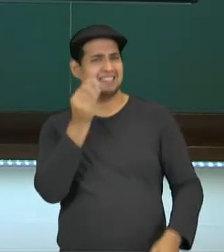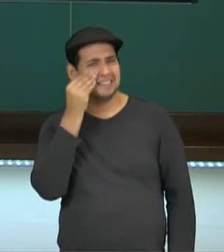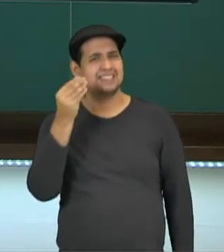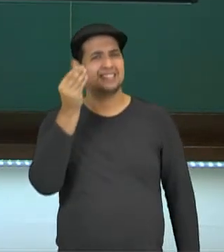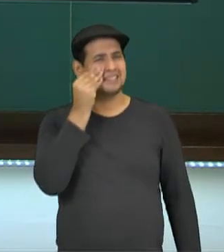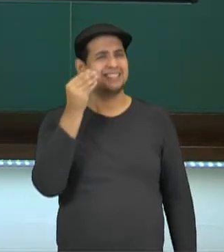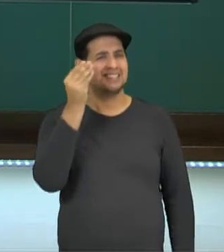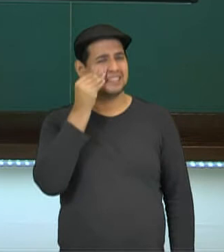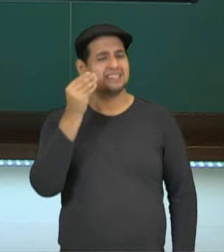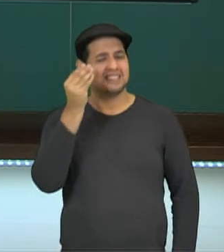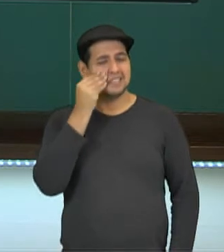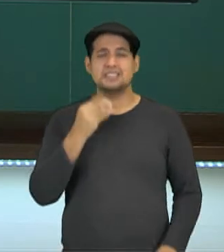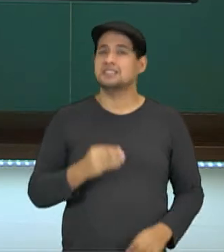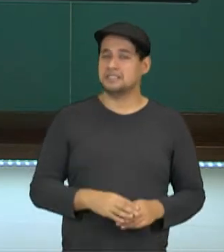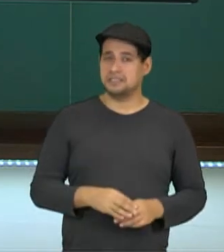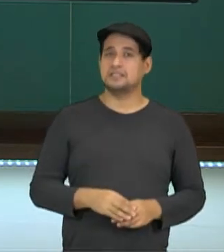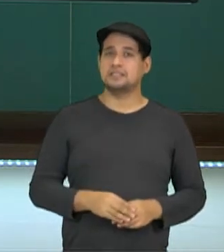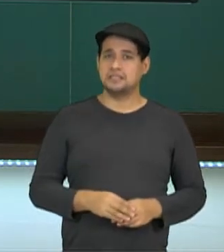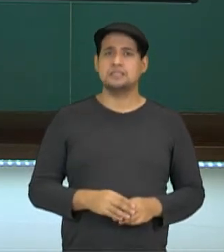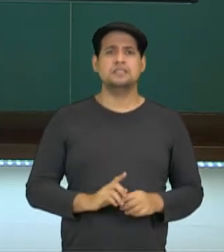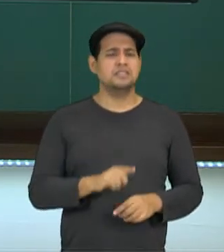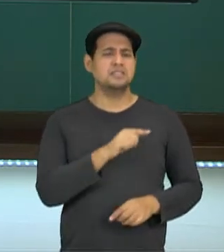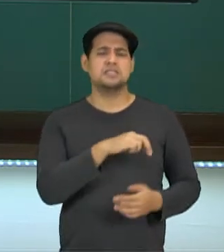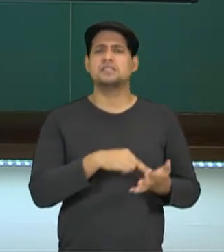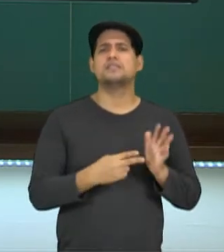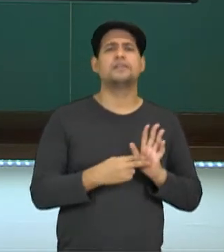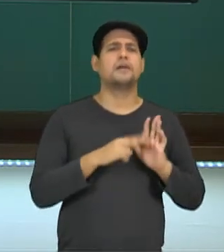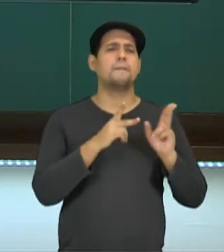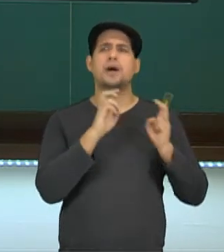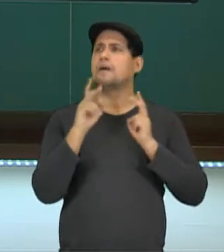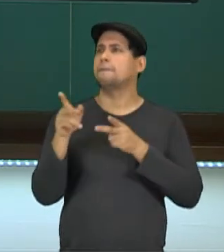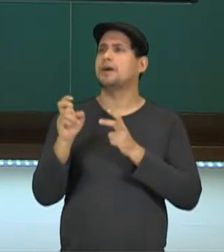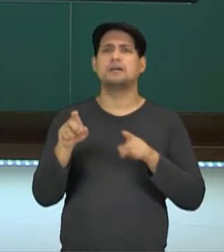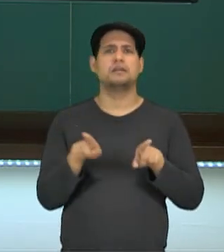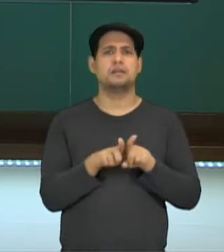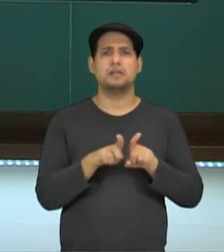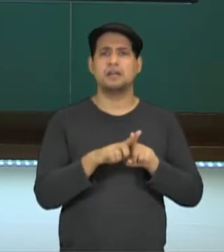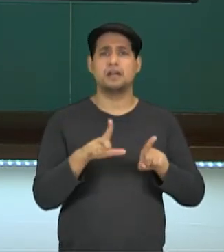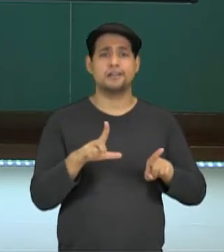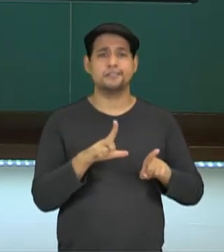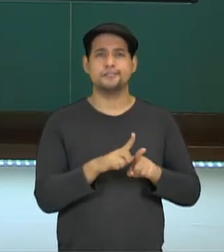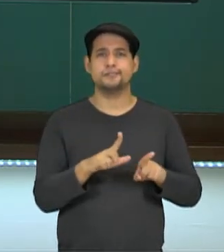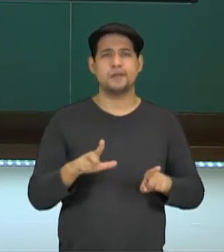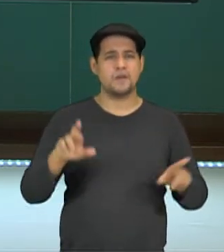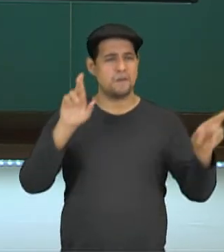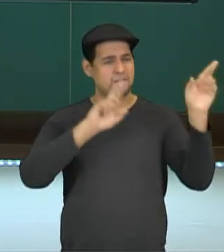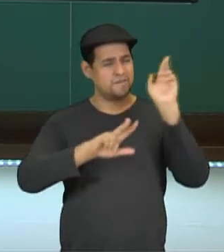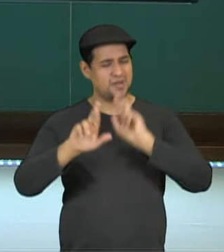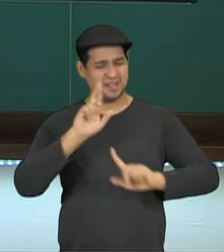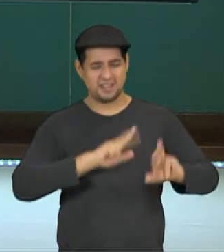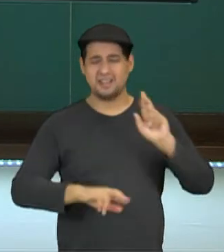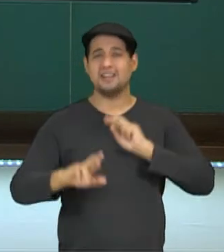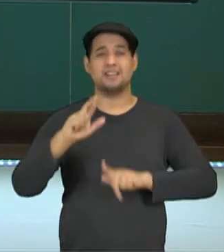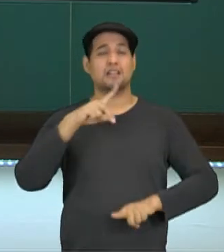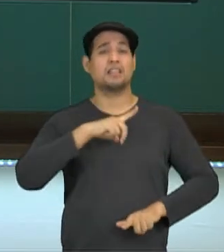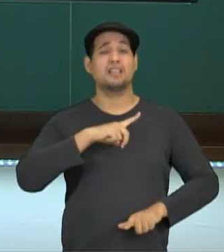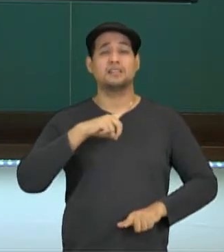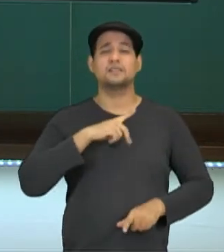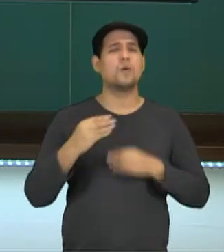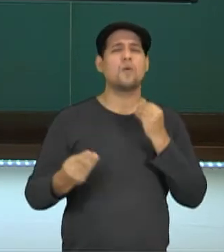a superação de obstáculo. Ele foi encontrando, né, diante da sua adversidade, formas